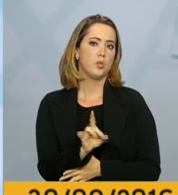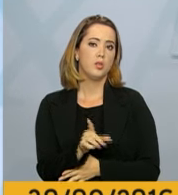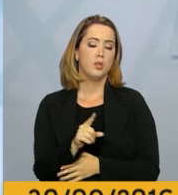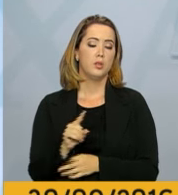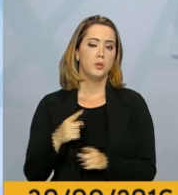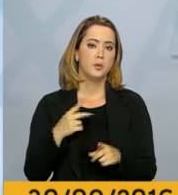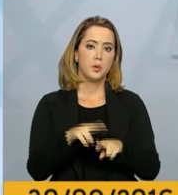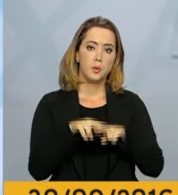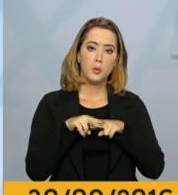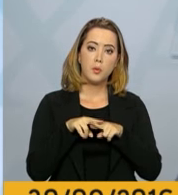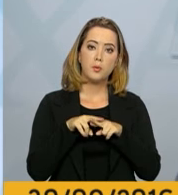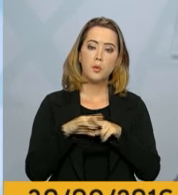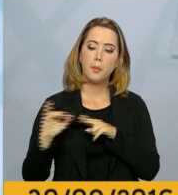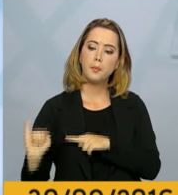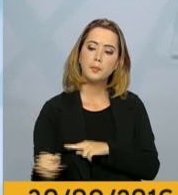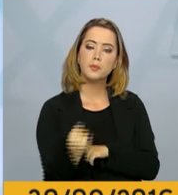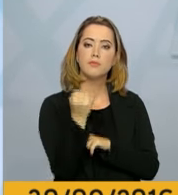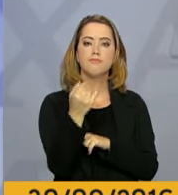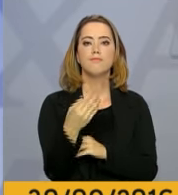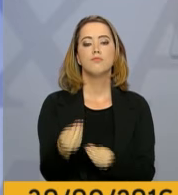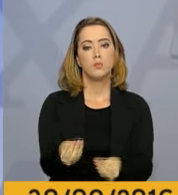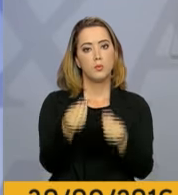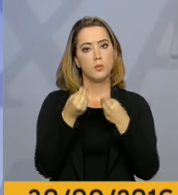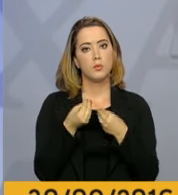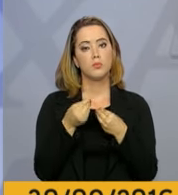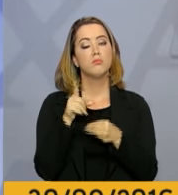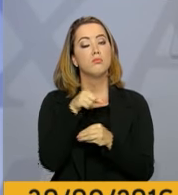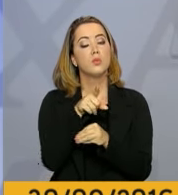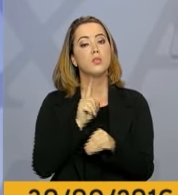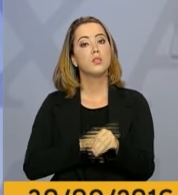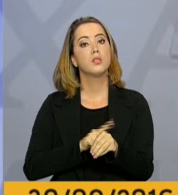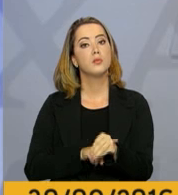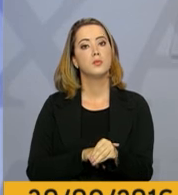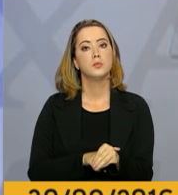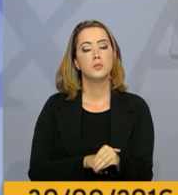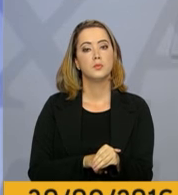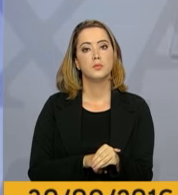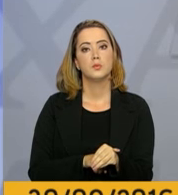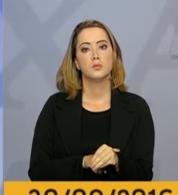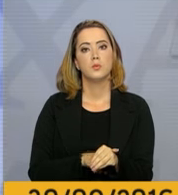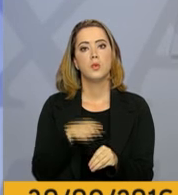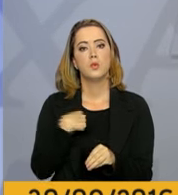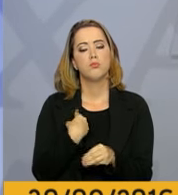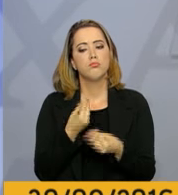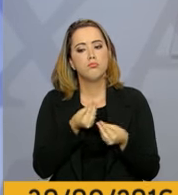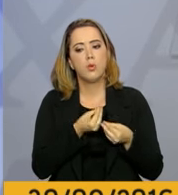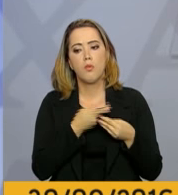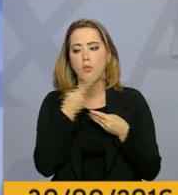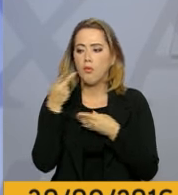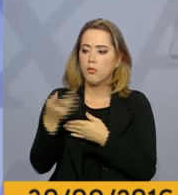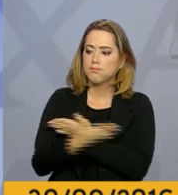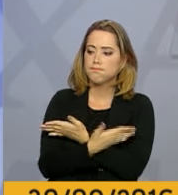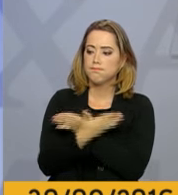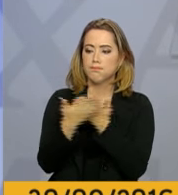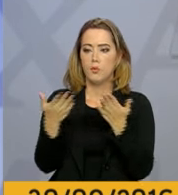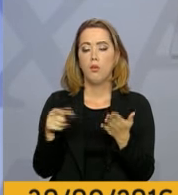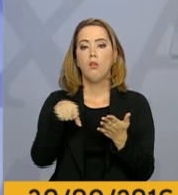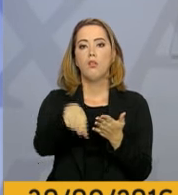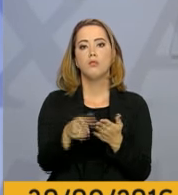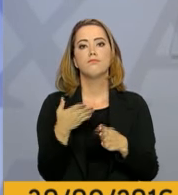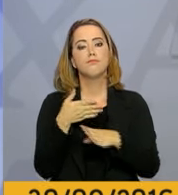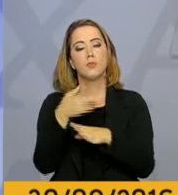pela oportunidade que tive naquela ocasião de me dirigir aos participantes deste